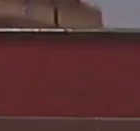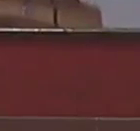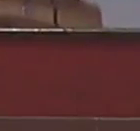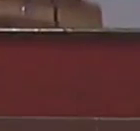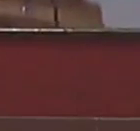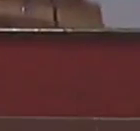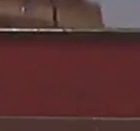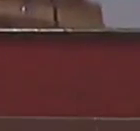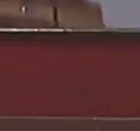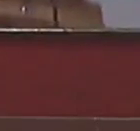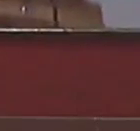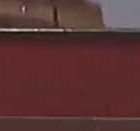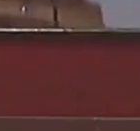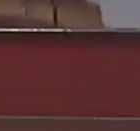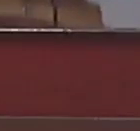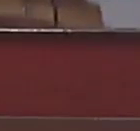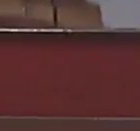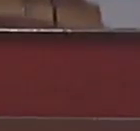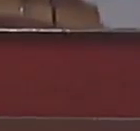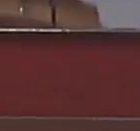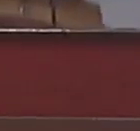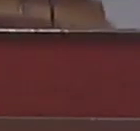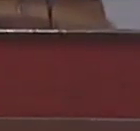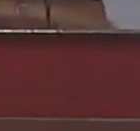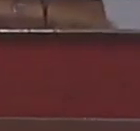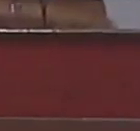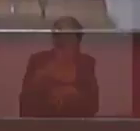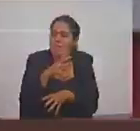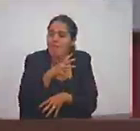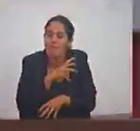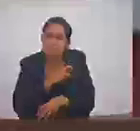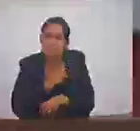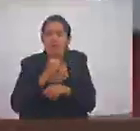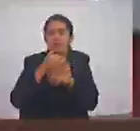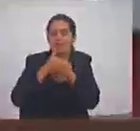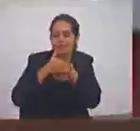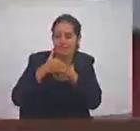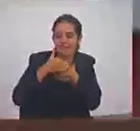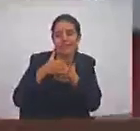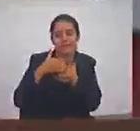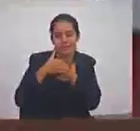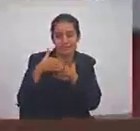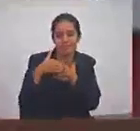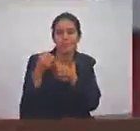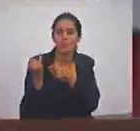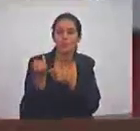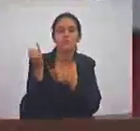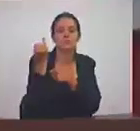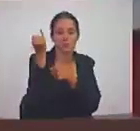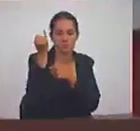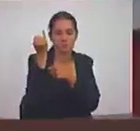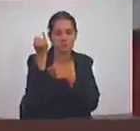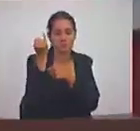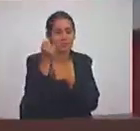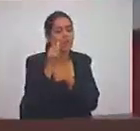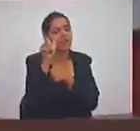de Barretos, é um acolhimento, é um amor, é um carinho. Ilza, eu preciso que você saiba da minha